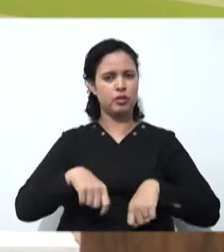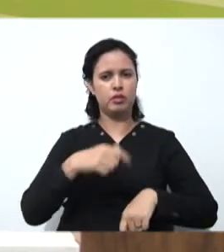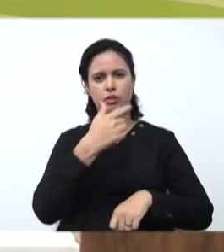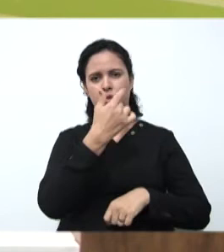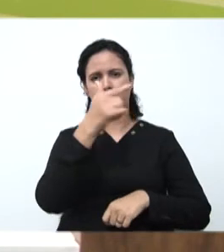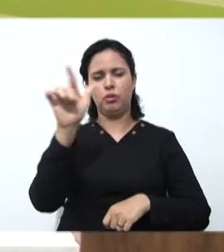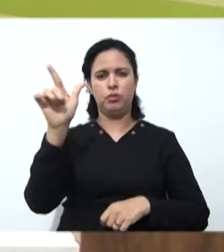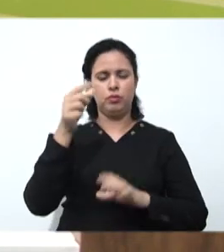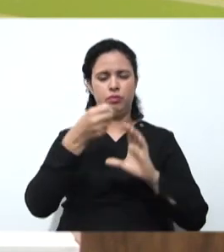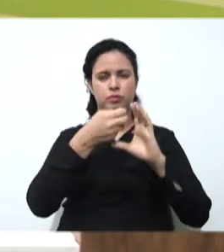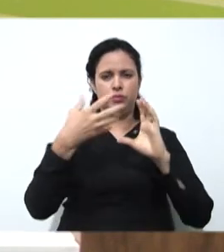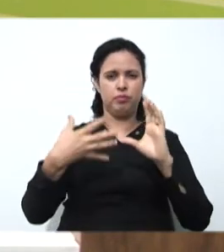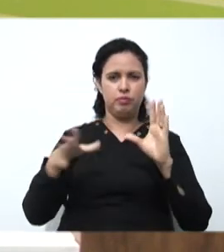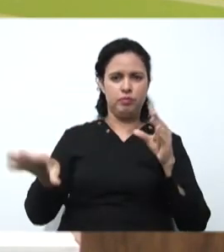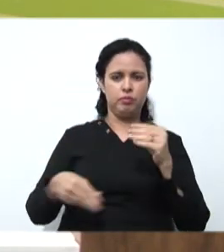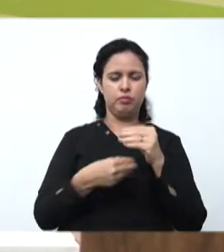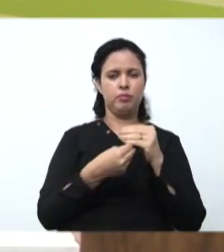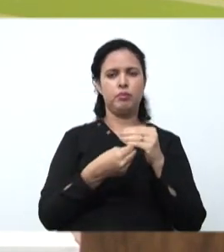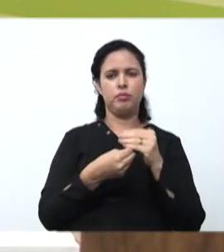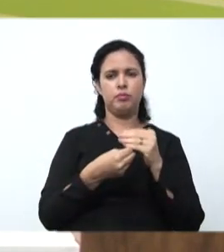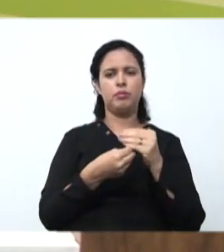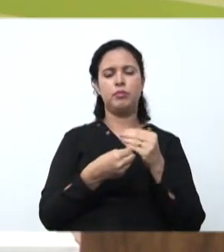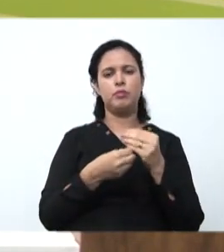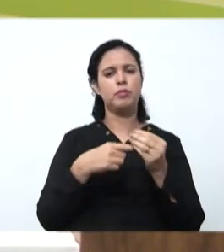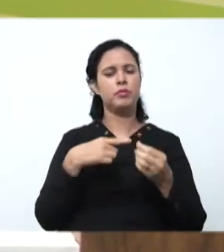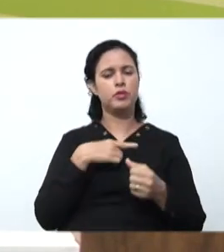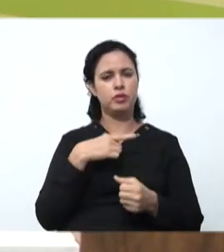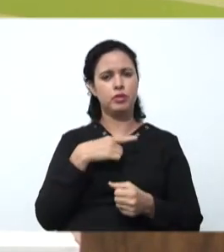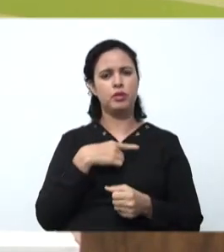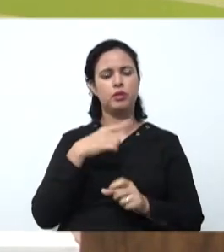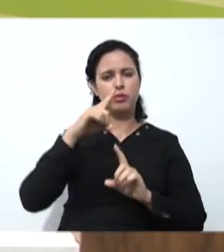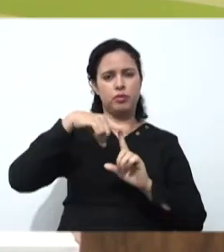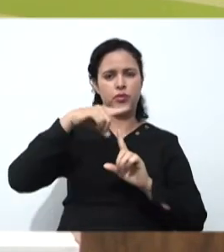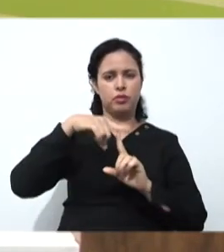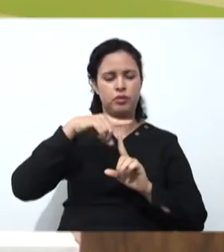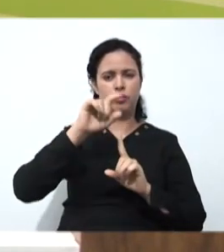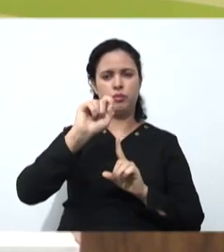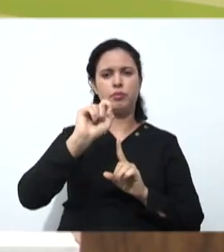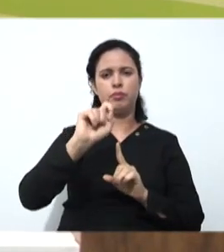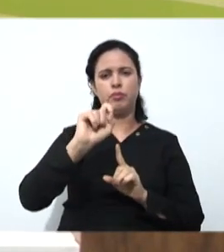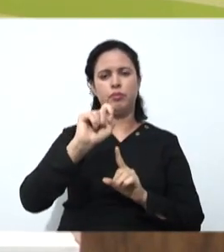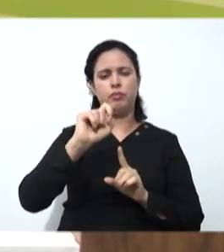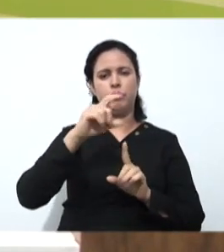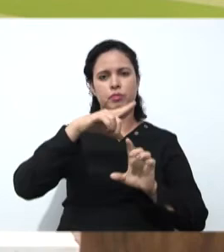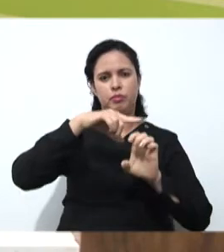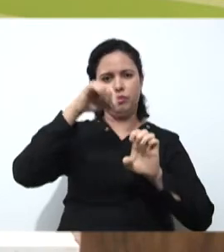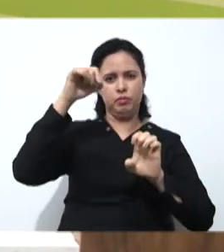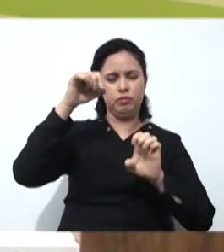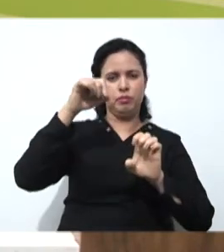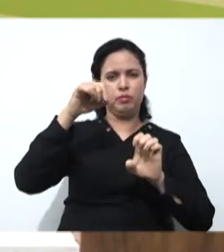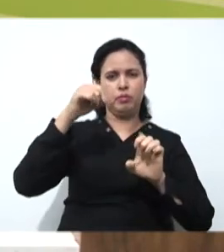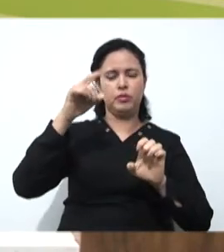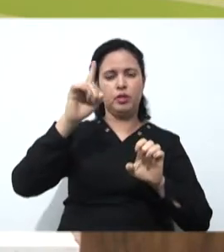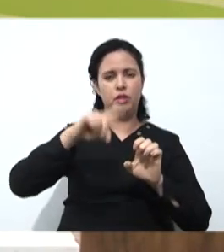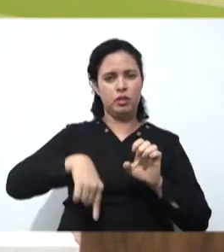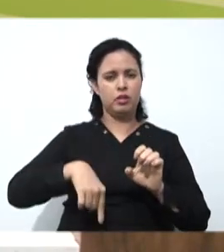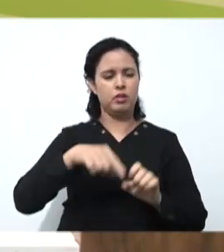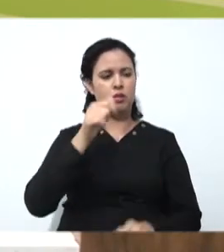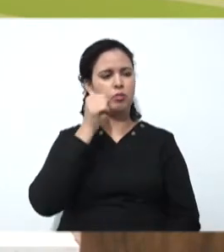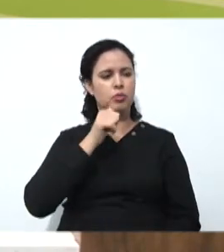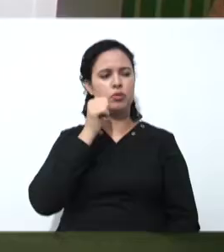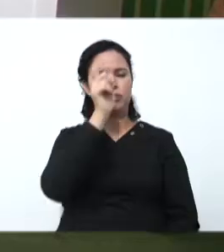outras características, né? Mas ele tem um tipo de empreendedor, né? Ela é uma